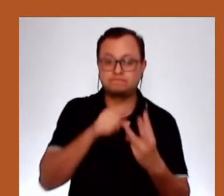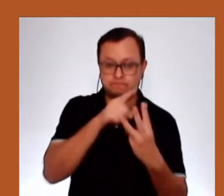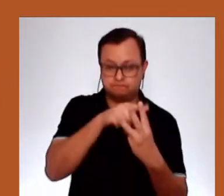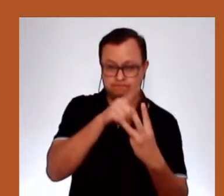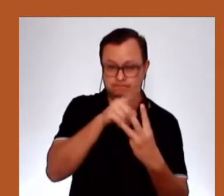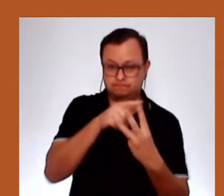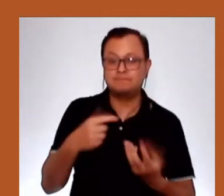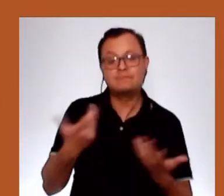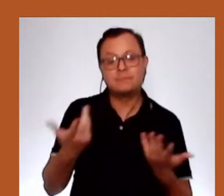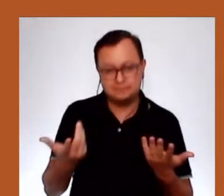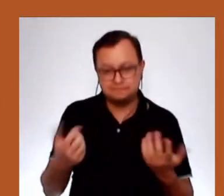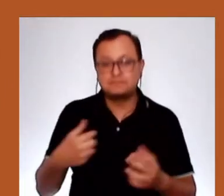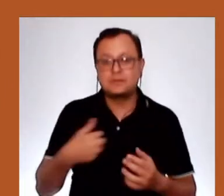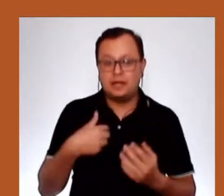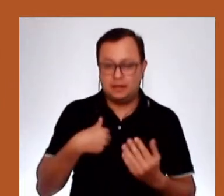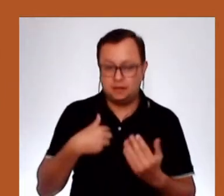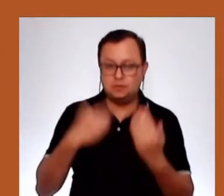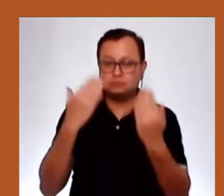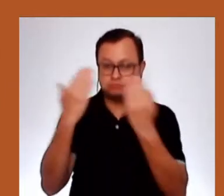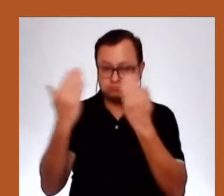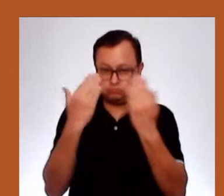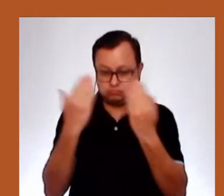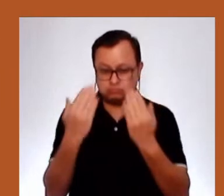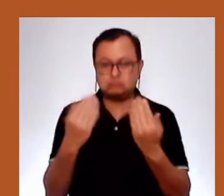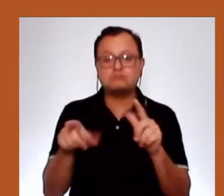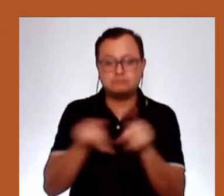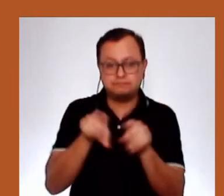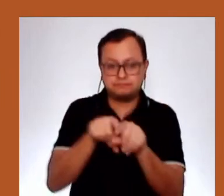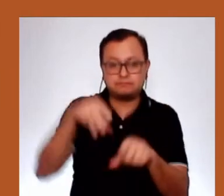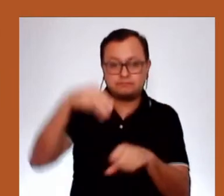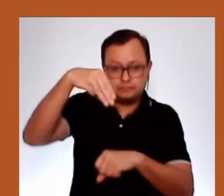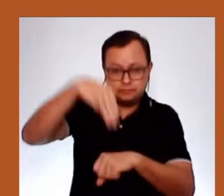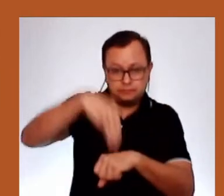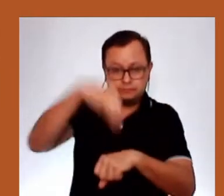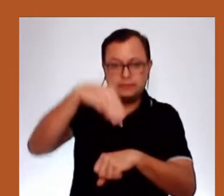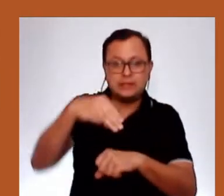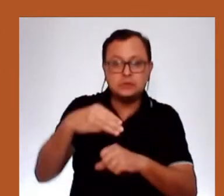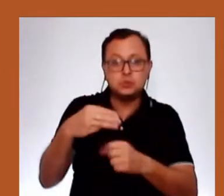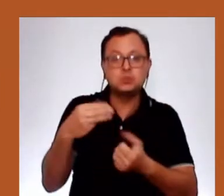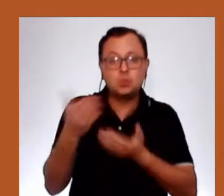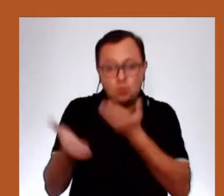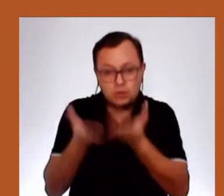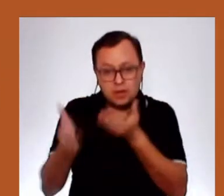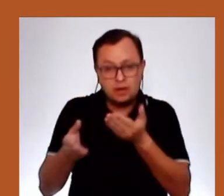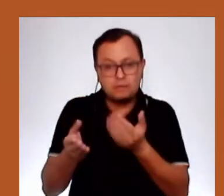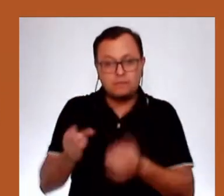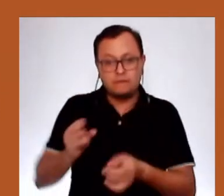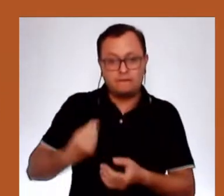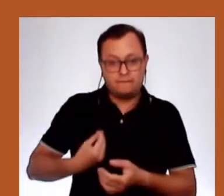sou psicóloga, psico-oncologista e mestre em cuidados paliativos pela Unifesp.